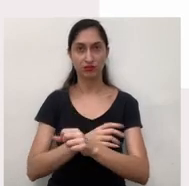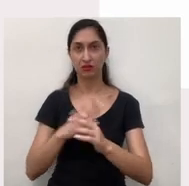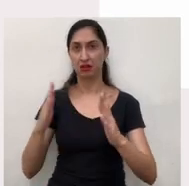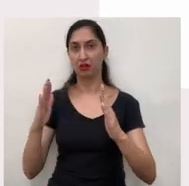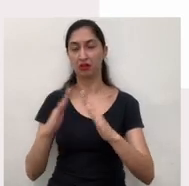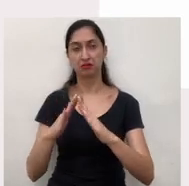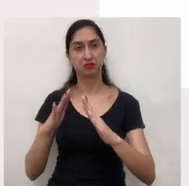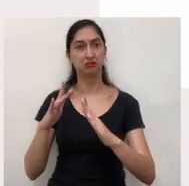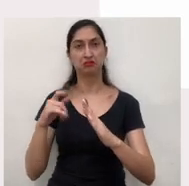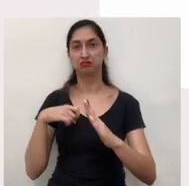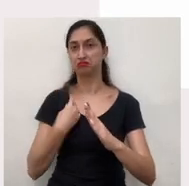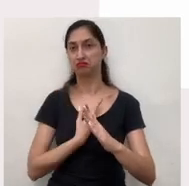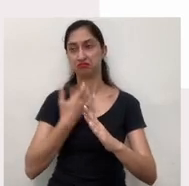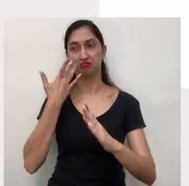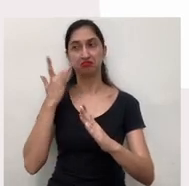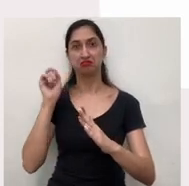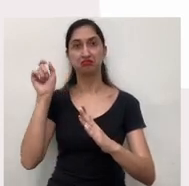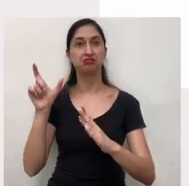anônimos, né?